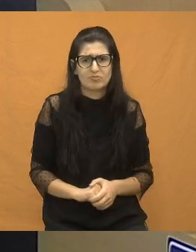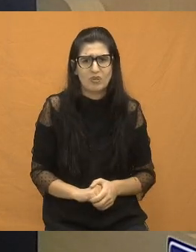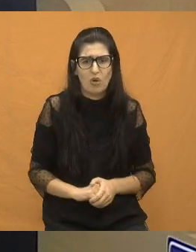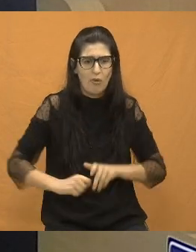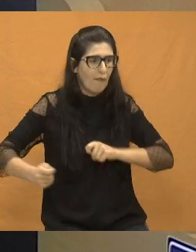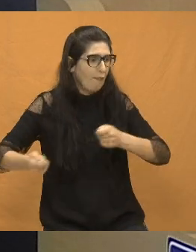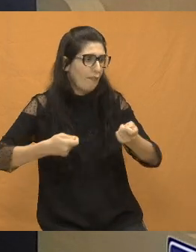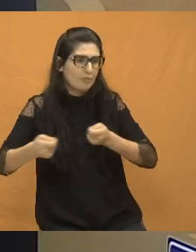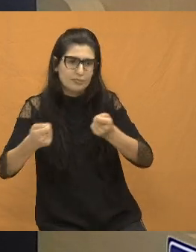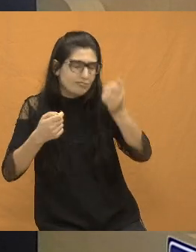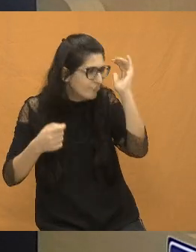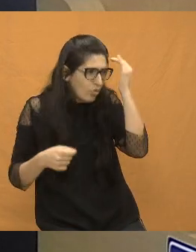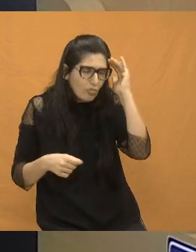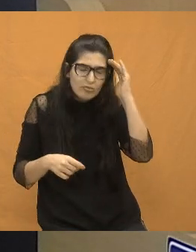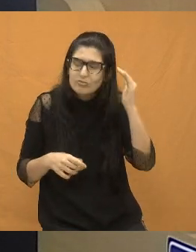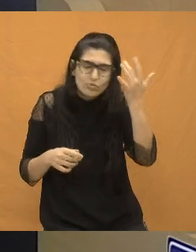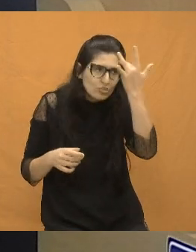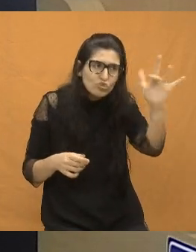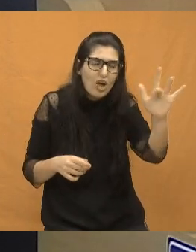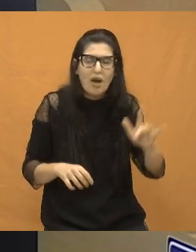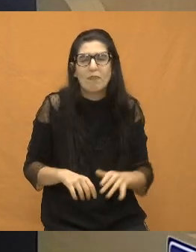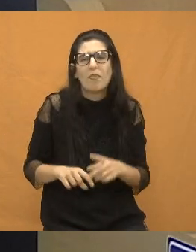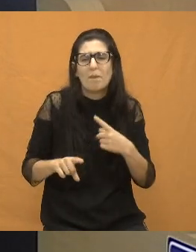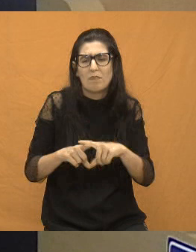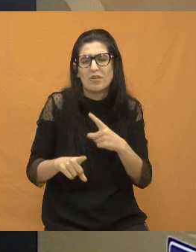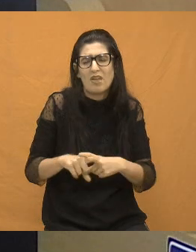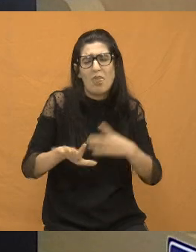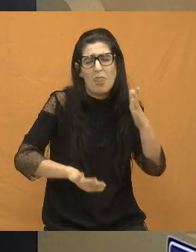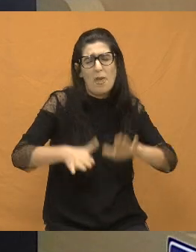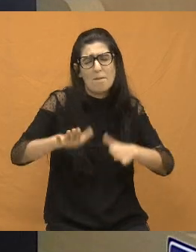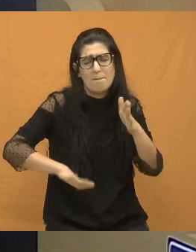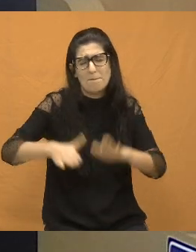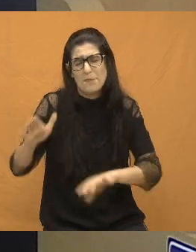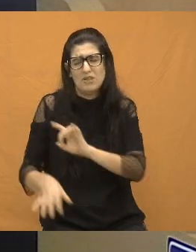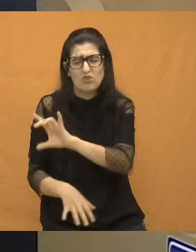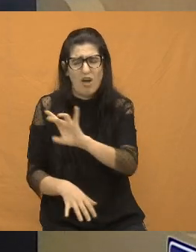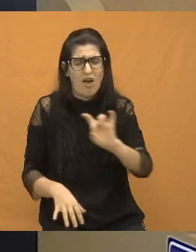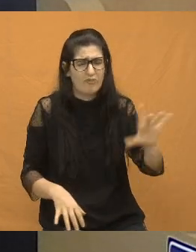com a movimentação do